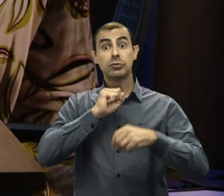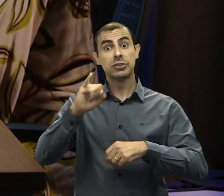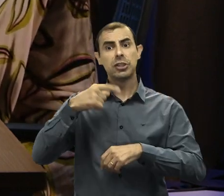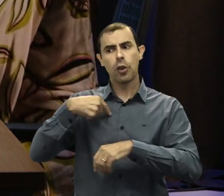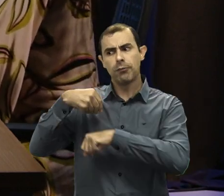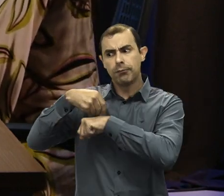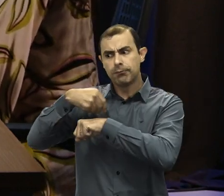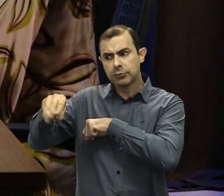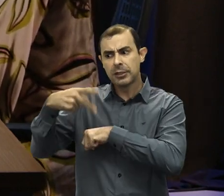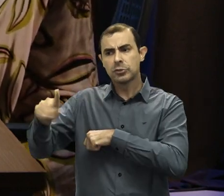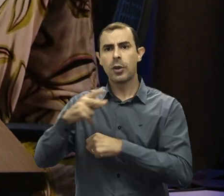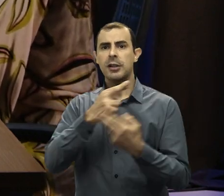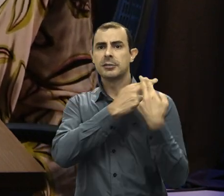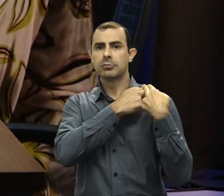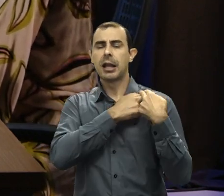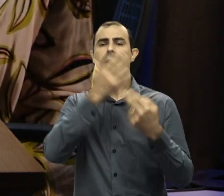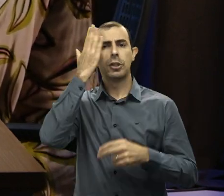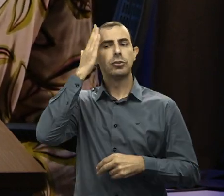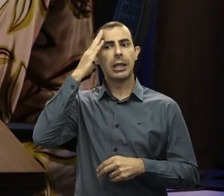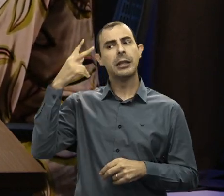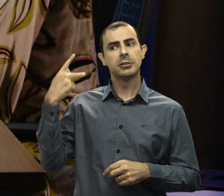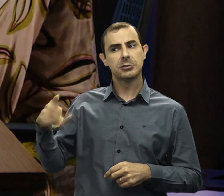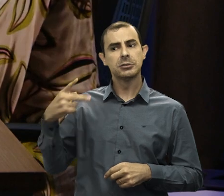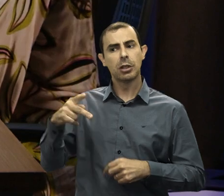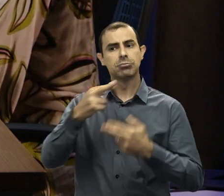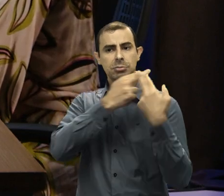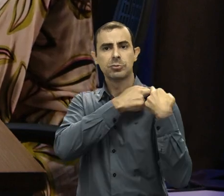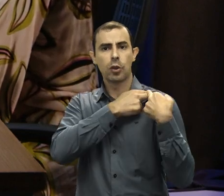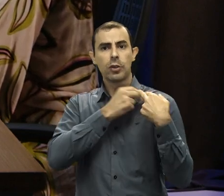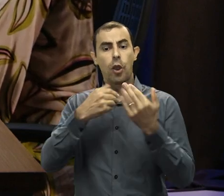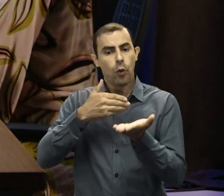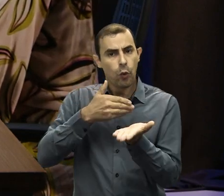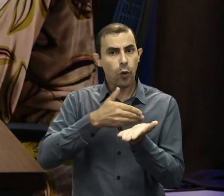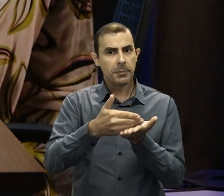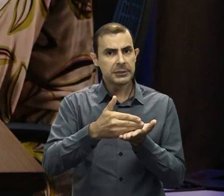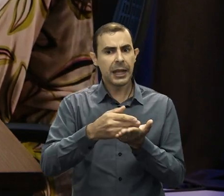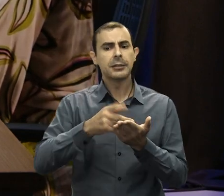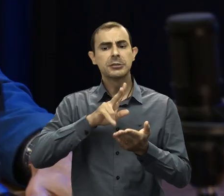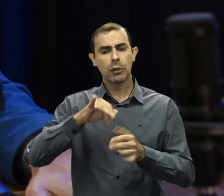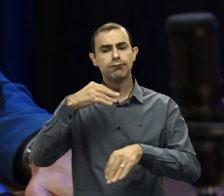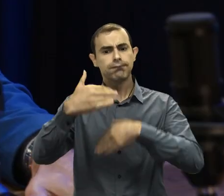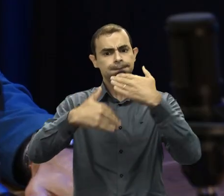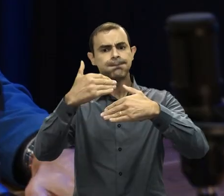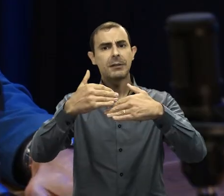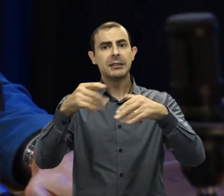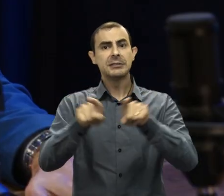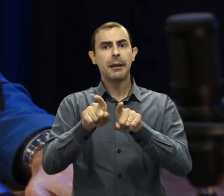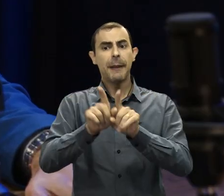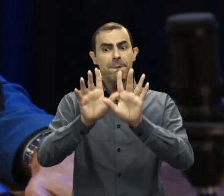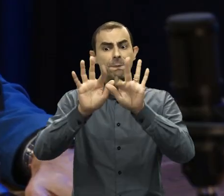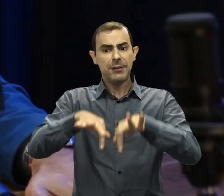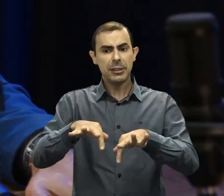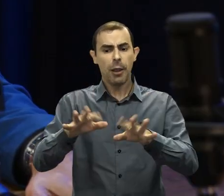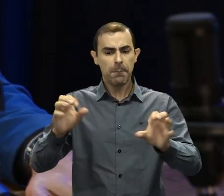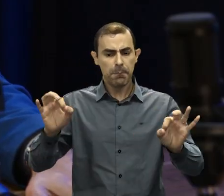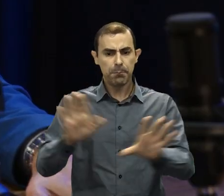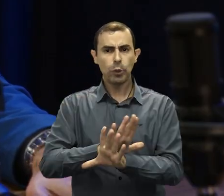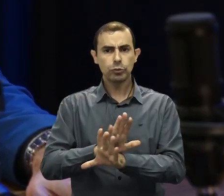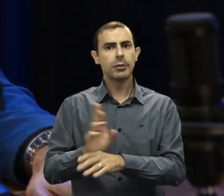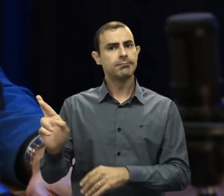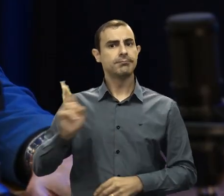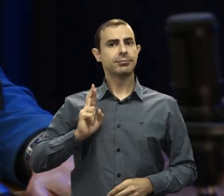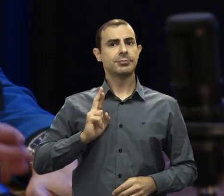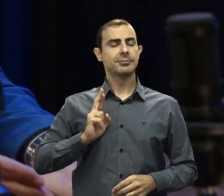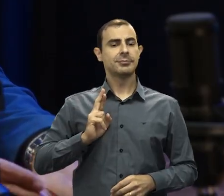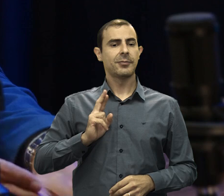eu falo isso para eles. Eu sei que você vai iniciar, você vai desenvolver e você vai dar o feedback final. A